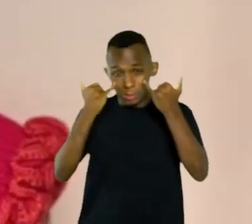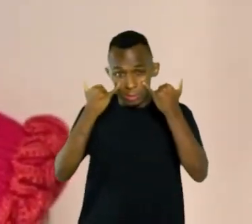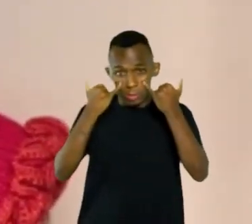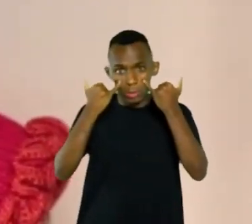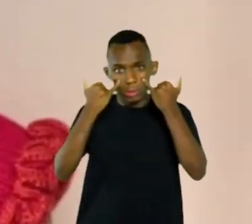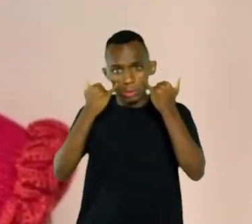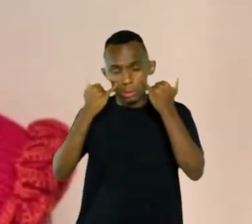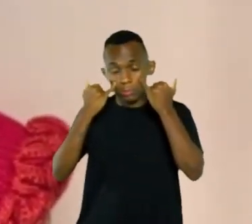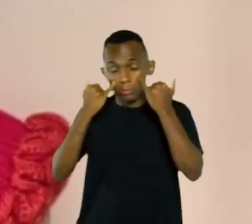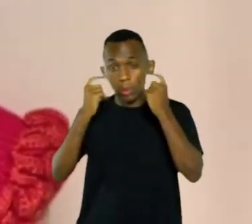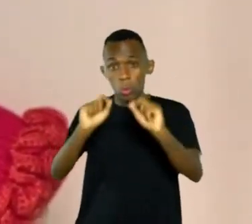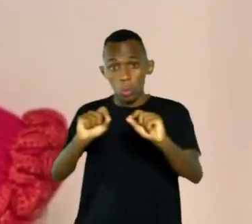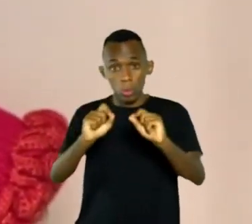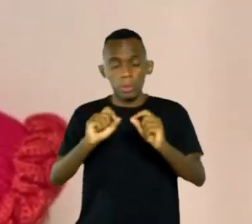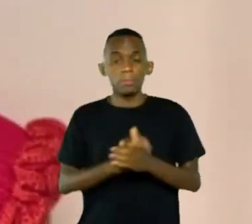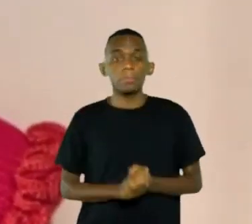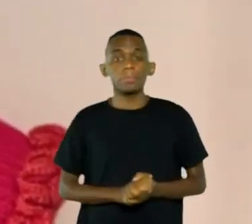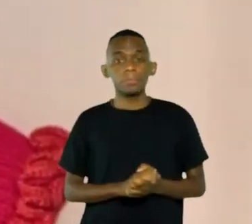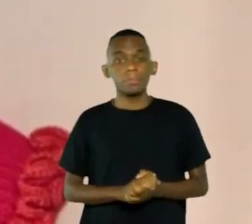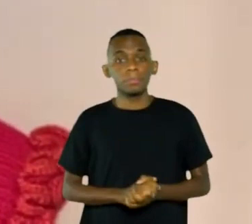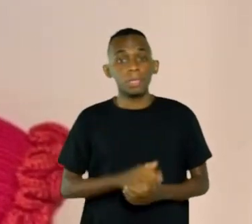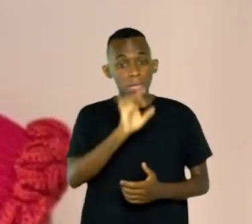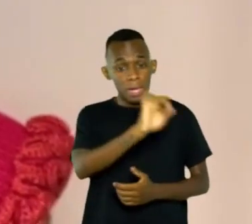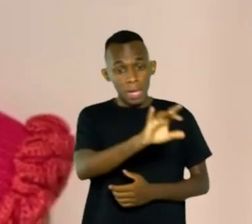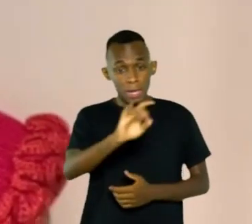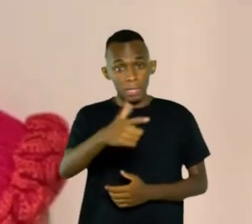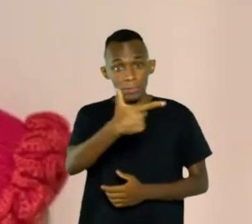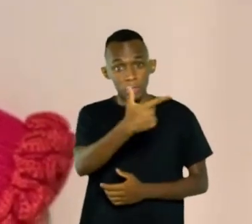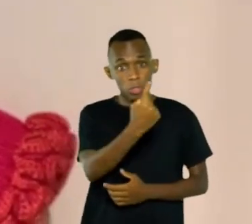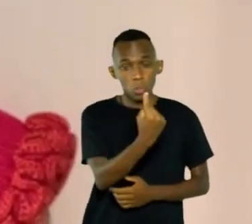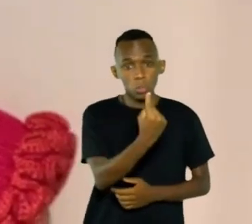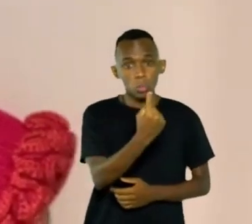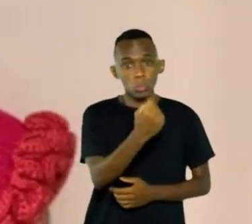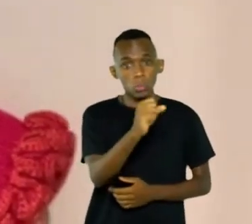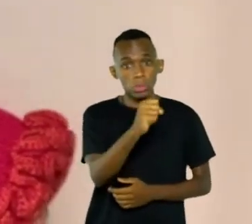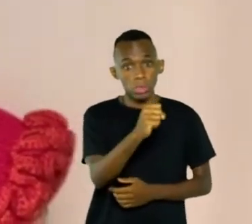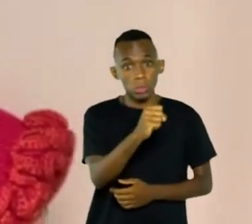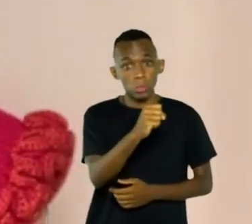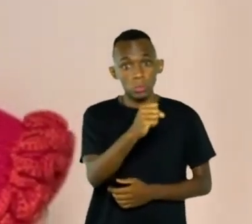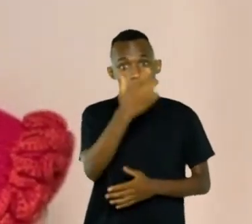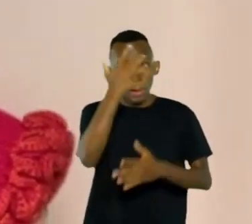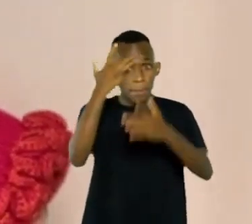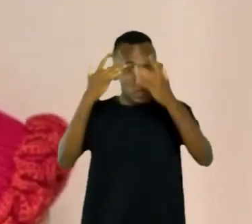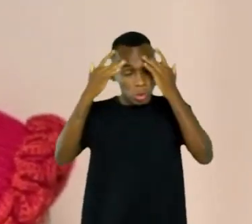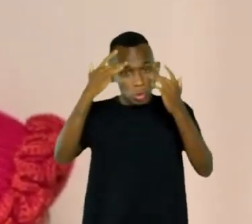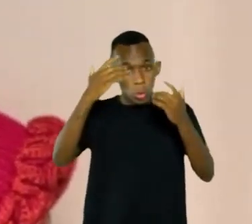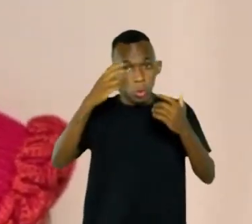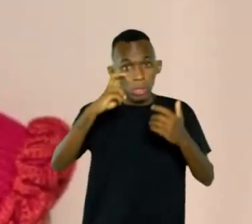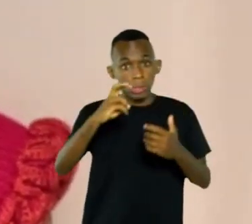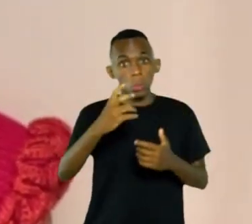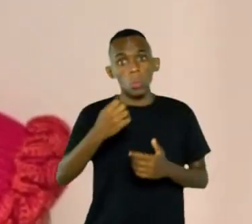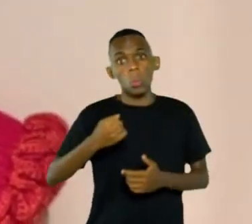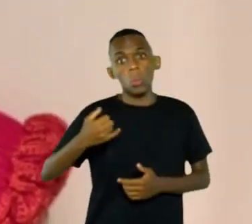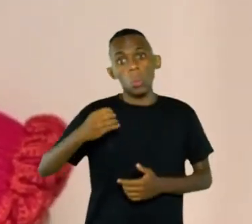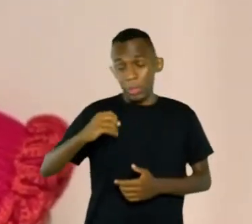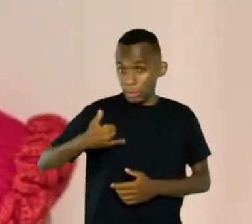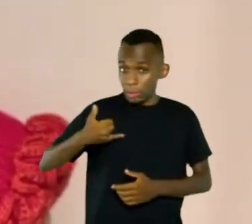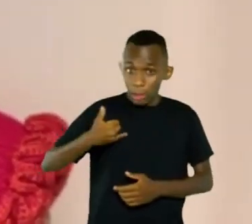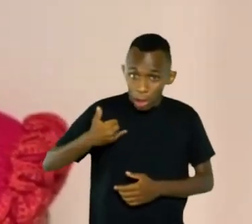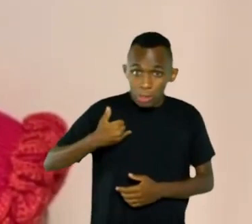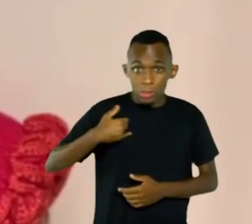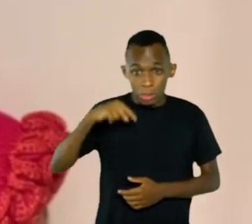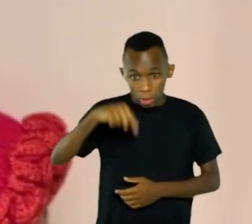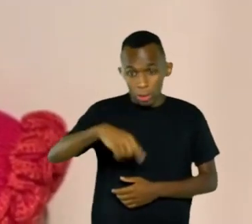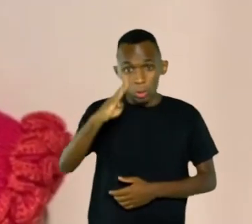impactante. A cada 21 segundos, uma pessoa faz 50 anos no Brasil. Então, é muito sério, é muito grande.